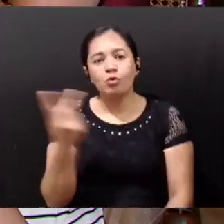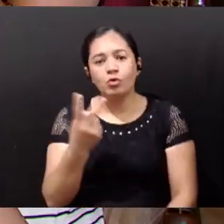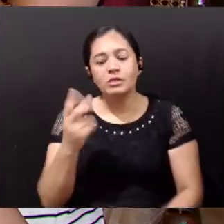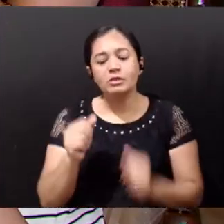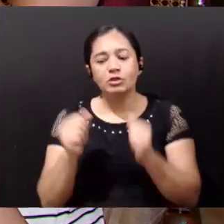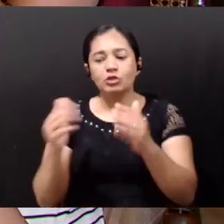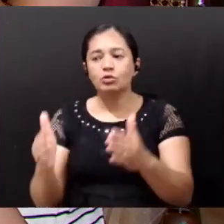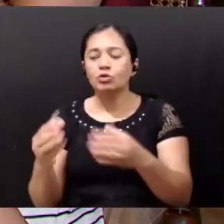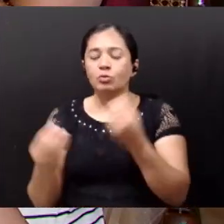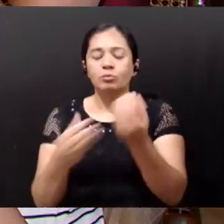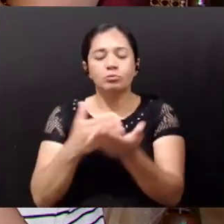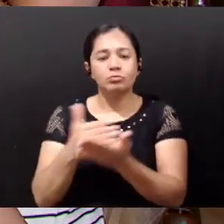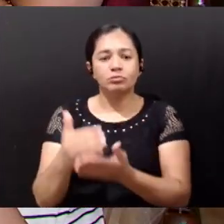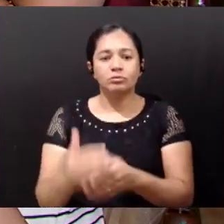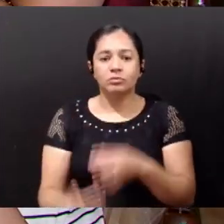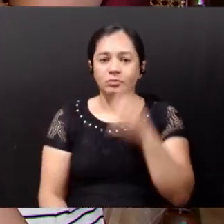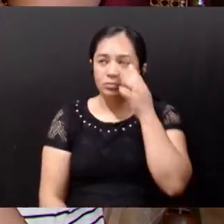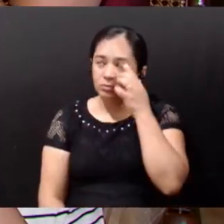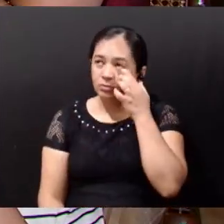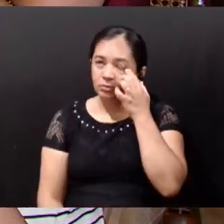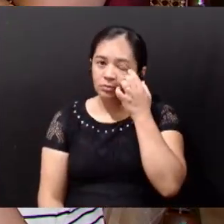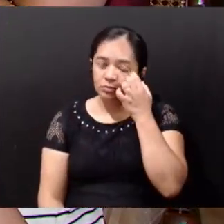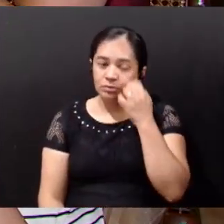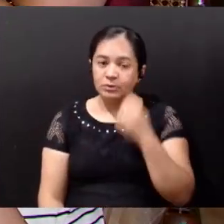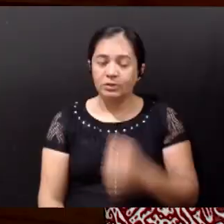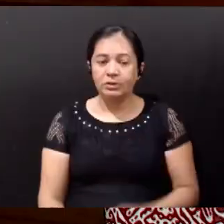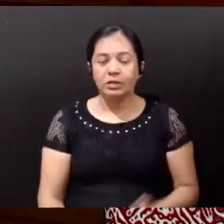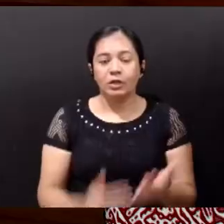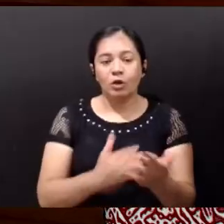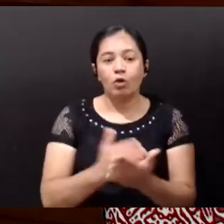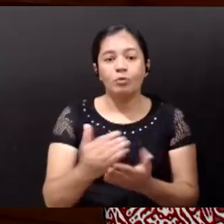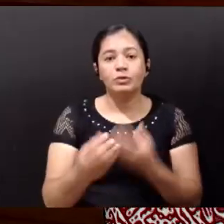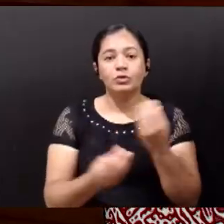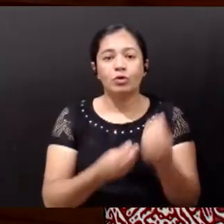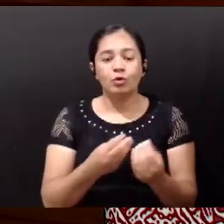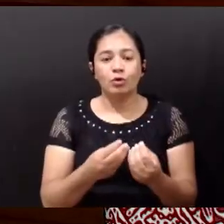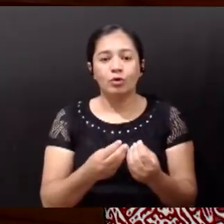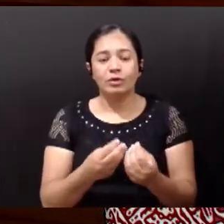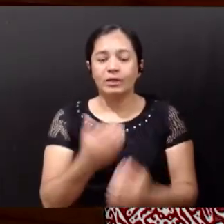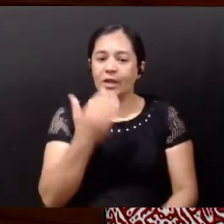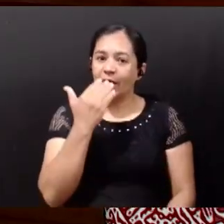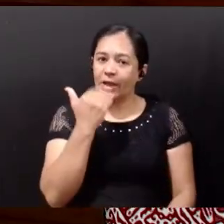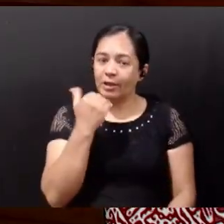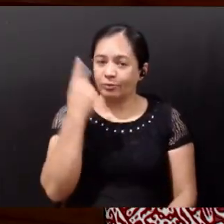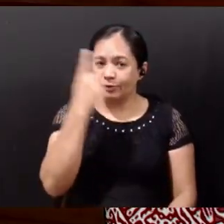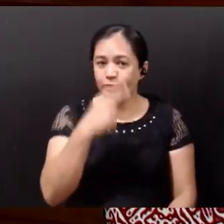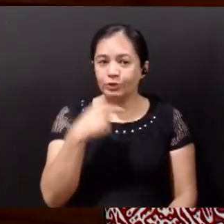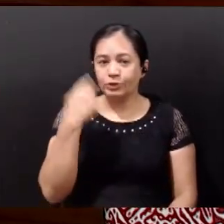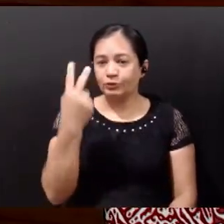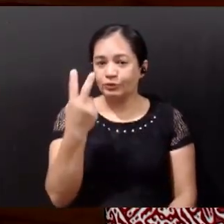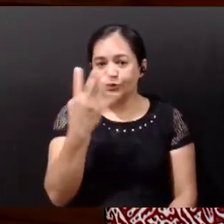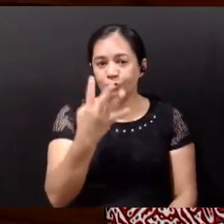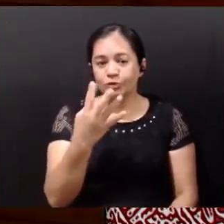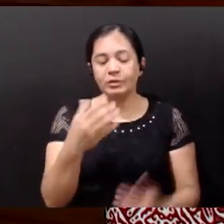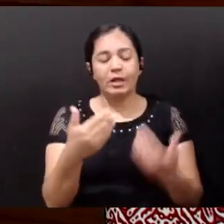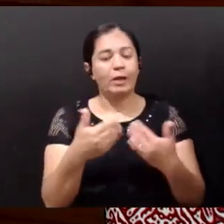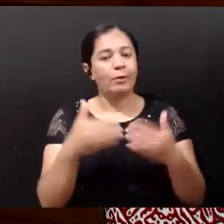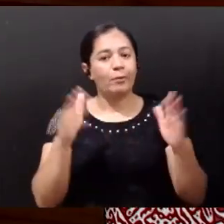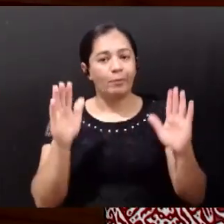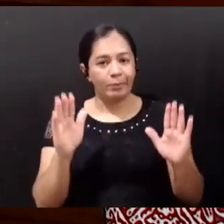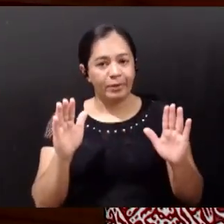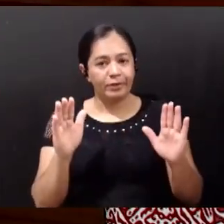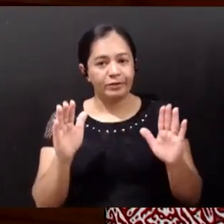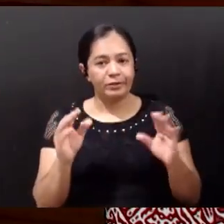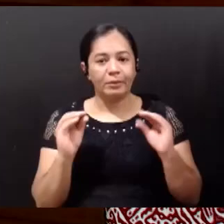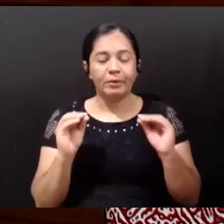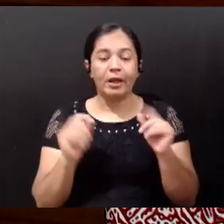ela começou com esse primeiro, de disponibilizar alimentos 24 horas, de ficar aberta, né? Para quem passasse na rua e